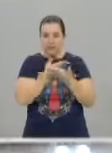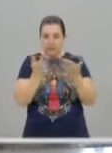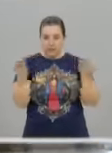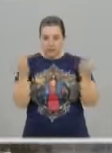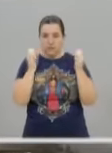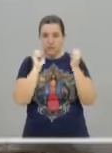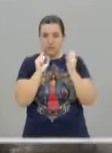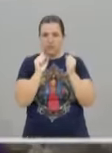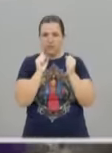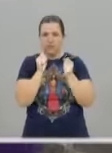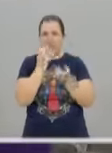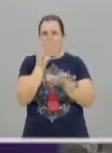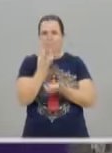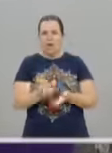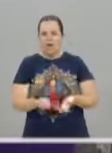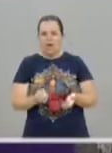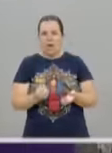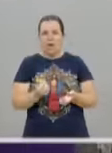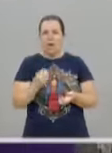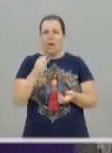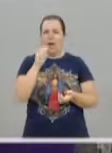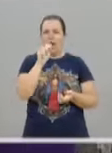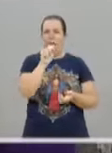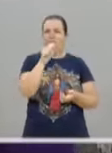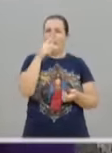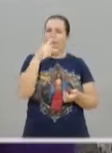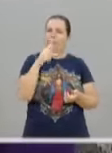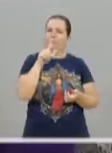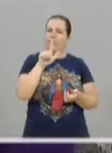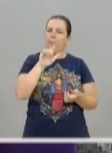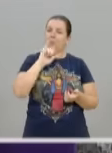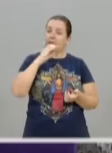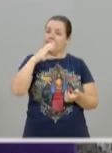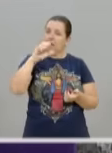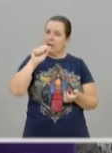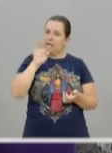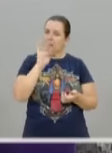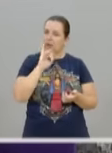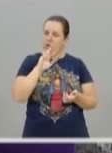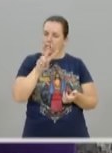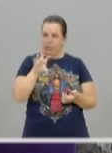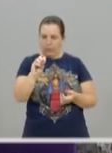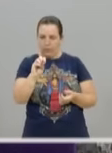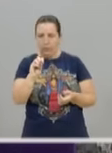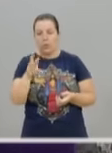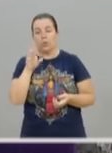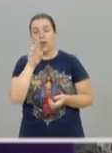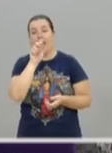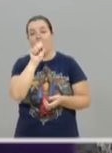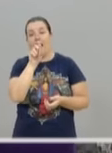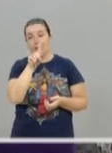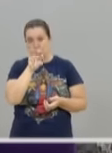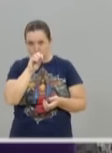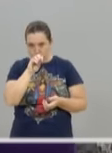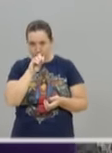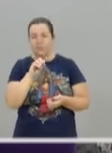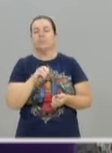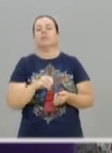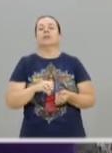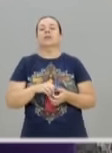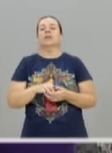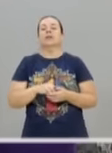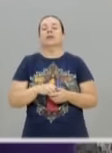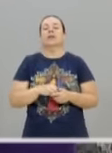no o aplicativo do rádio muita gente já tem mas se surpre porque ao